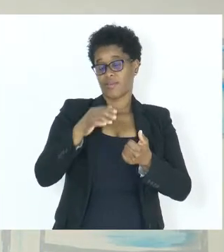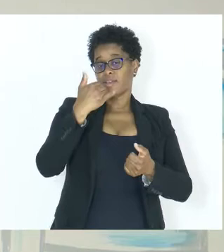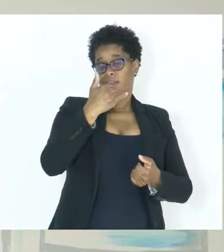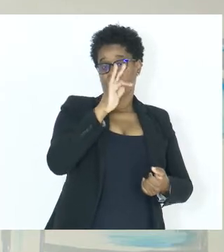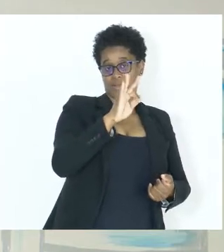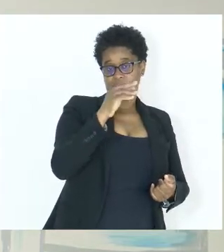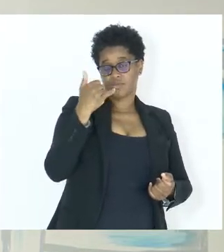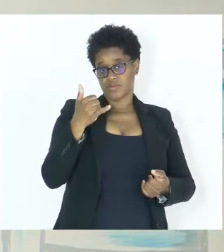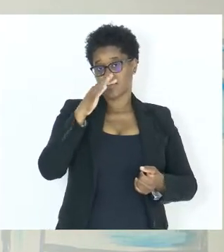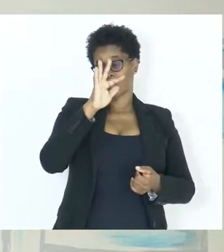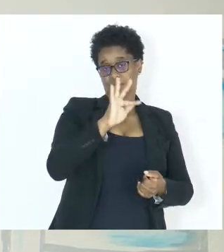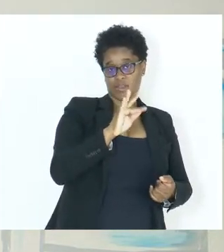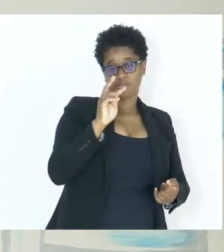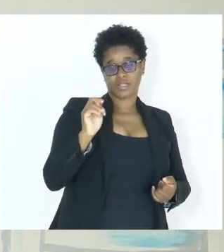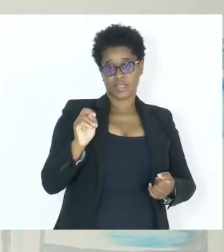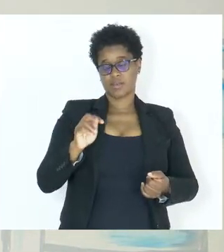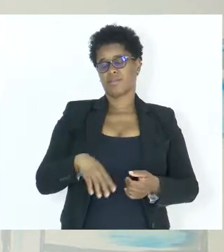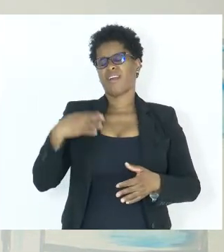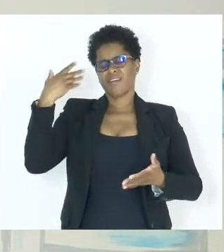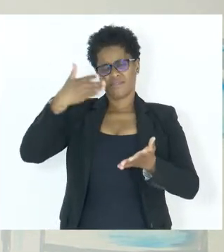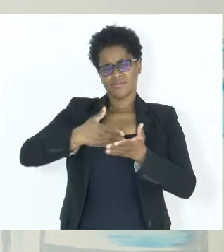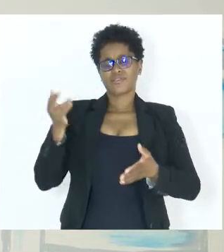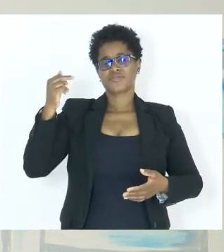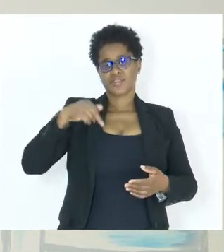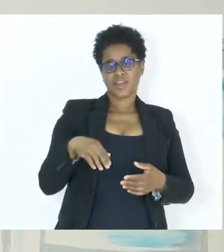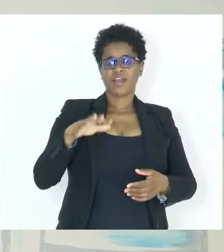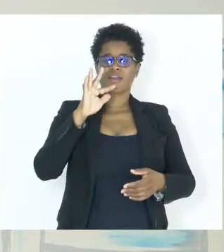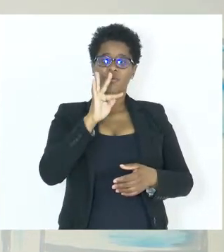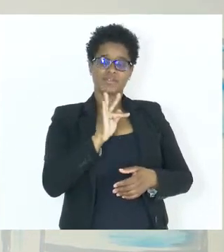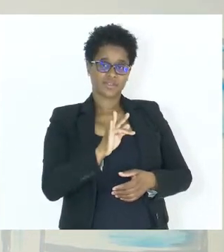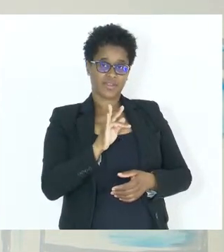42º, 43º, até chegar ao